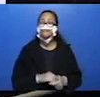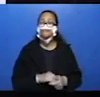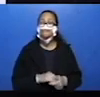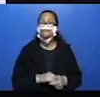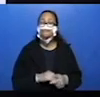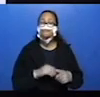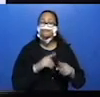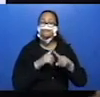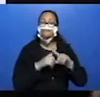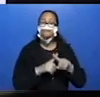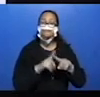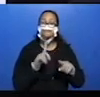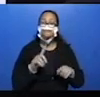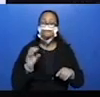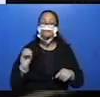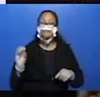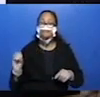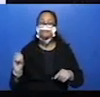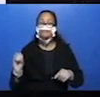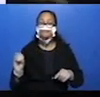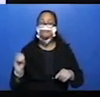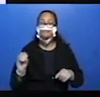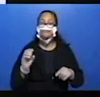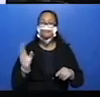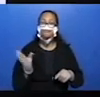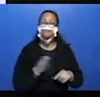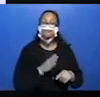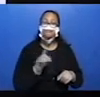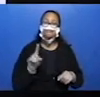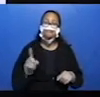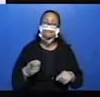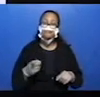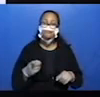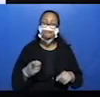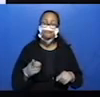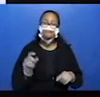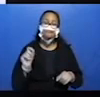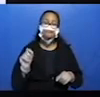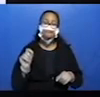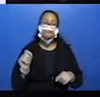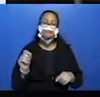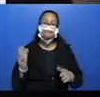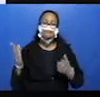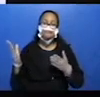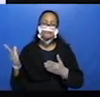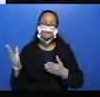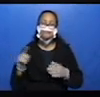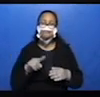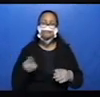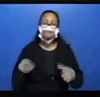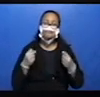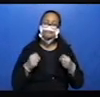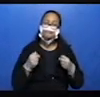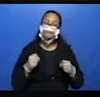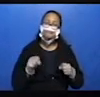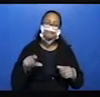Multiplicar por 100, por 1000, e o que quer dizer isso aqui? Vocês vão precisar disso aqui para as próximas